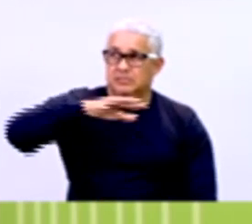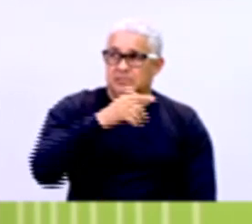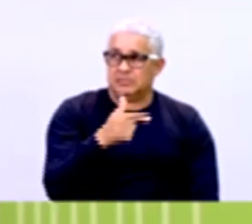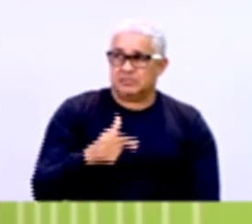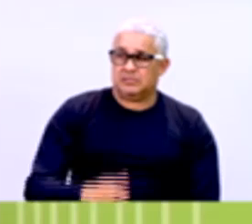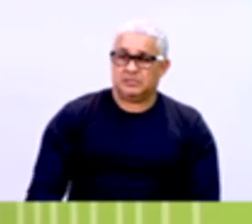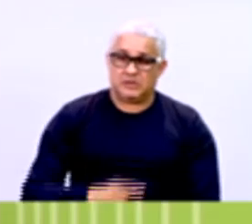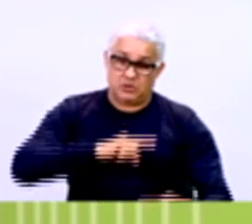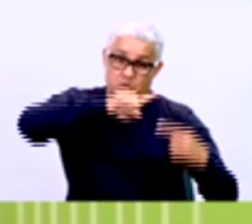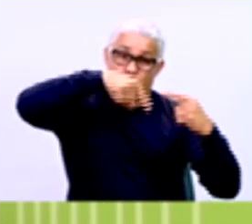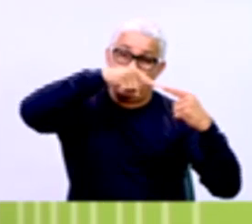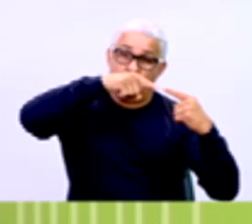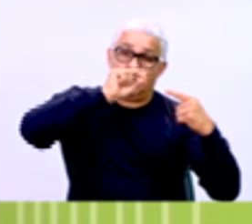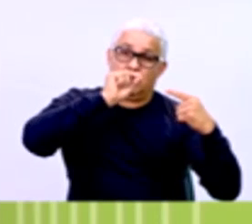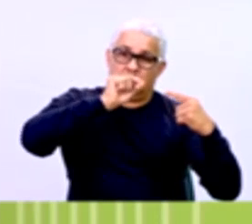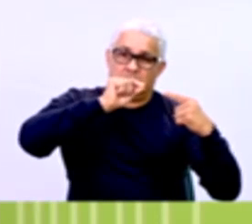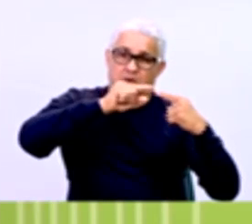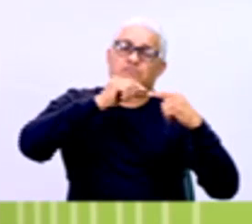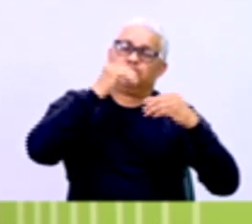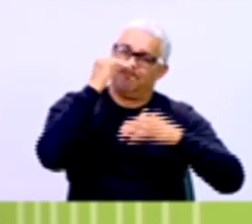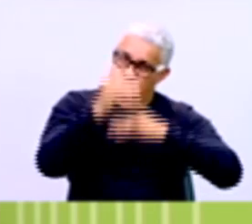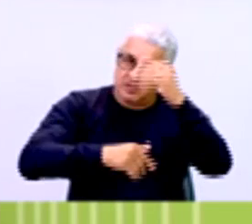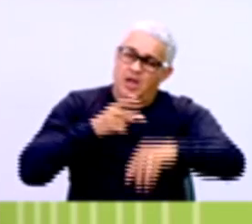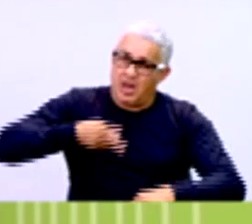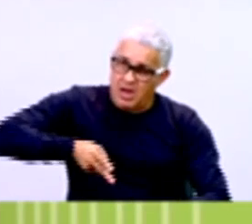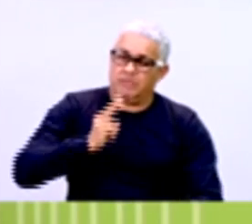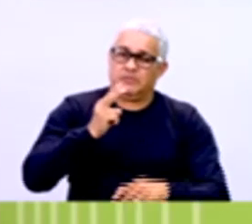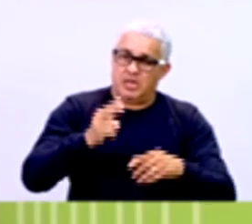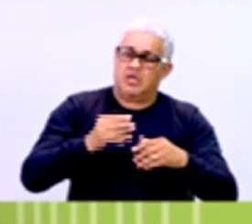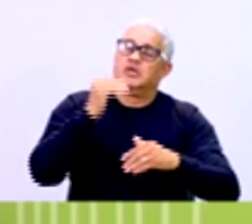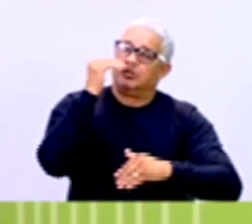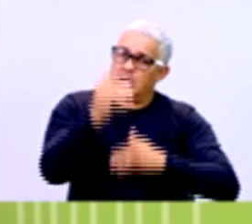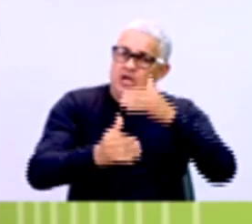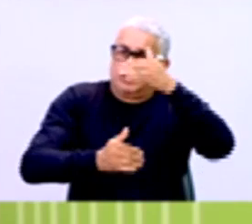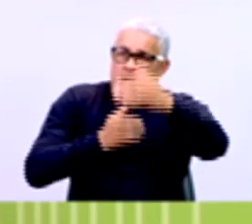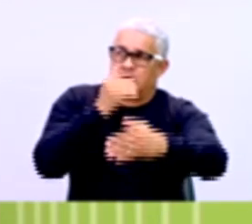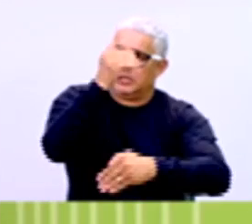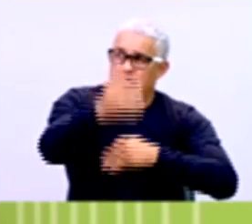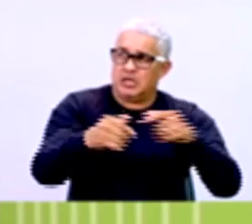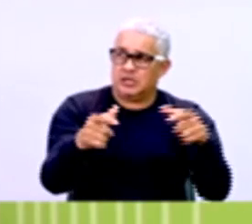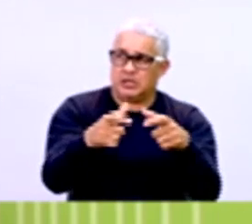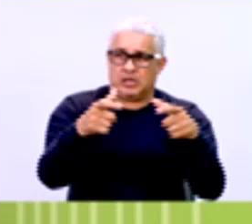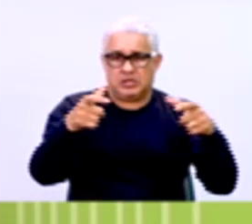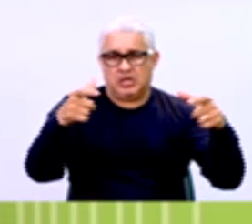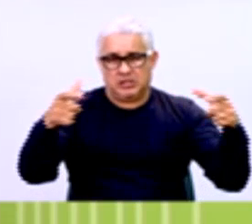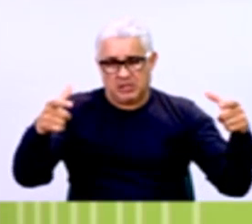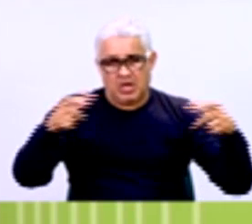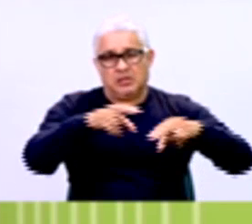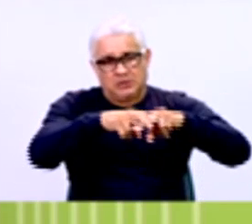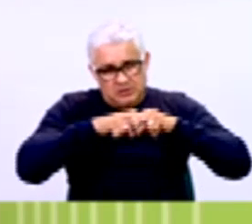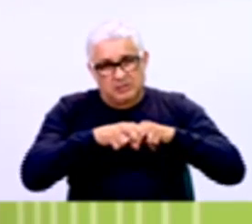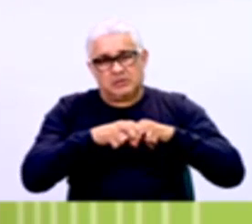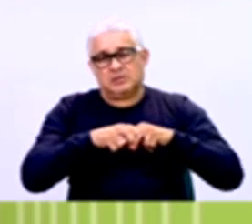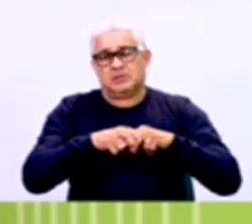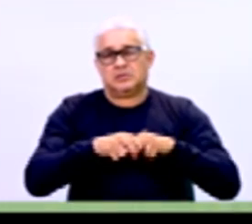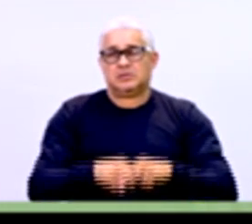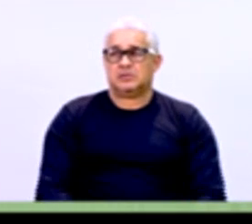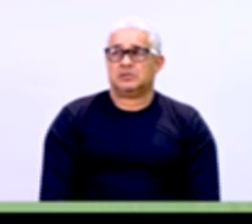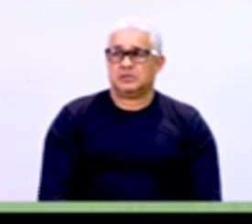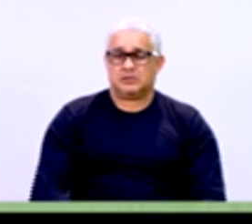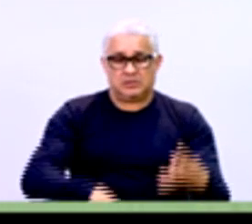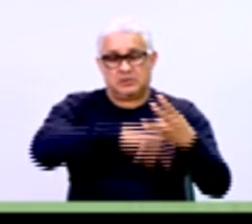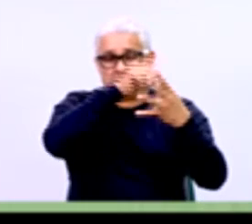existe o objetivo de sempre desenvolver, sempre crescer, e para isso vamos esgotar os recursos. Num